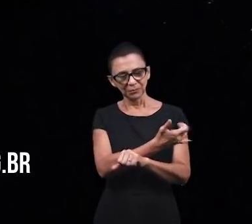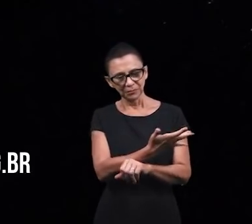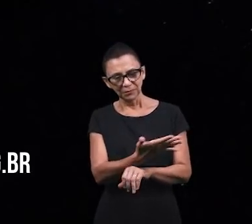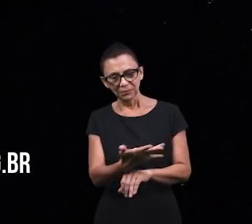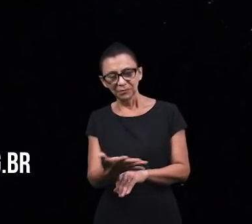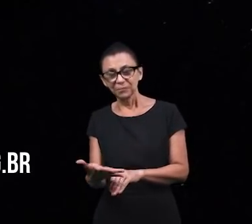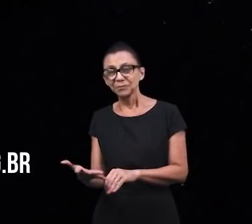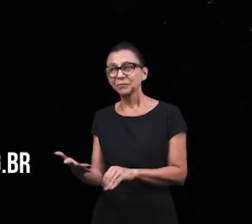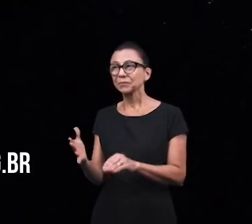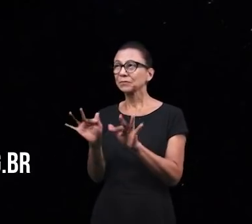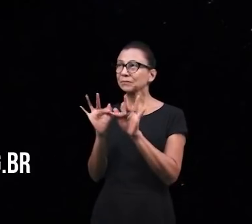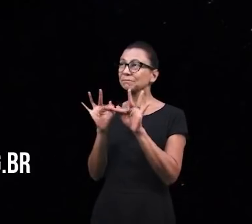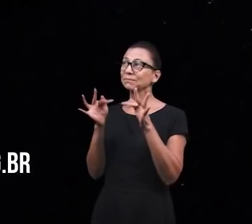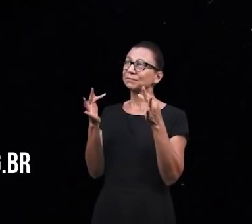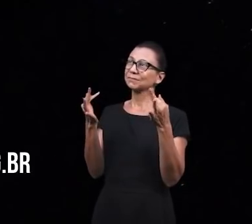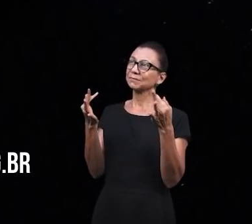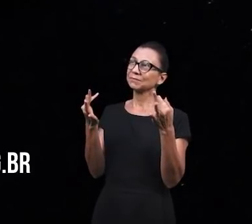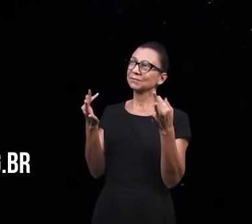jardim.